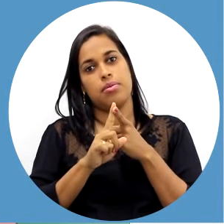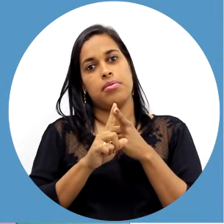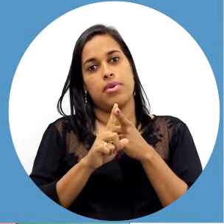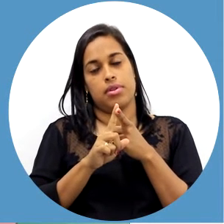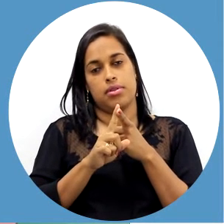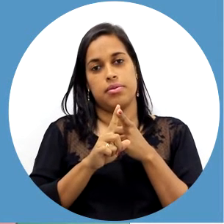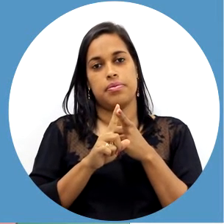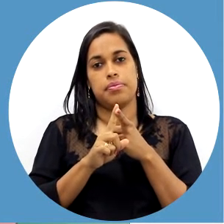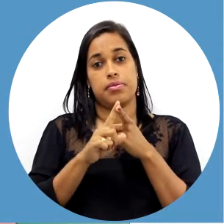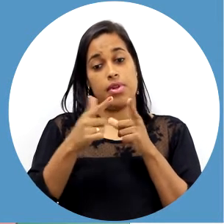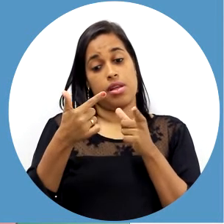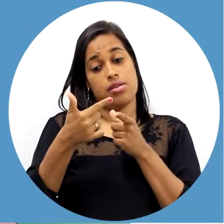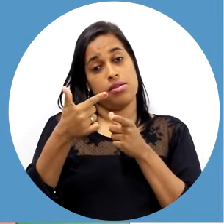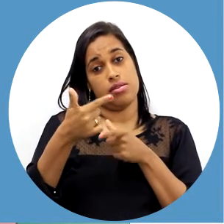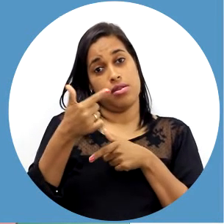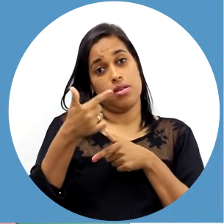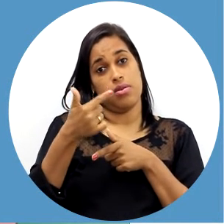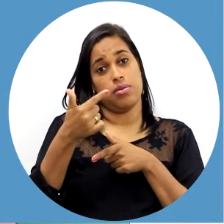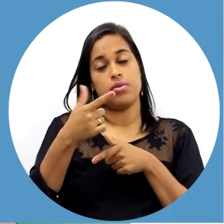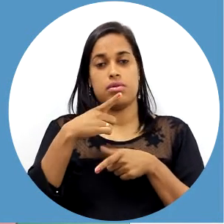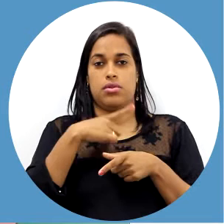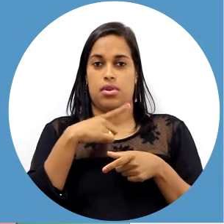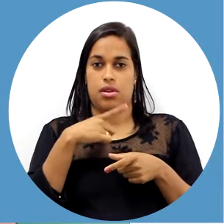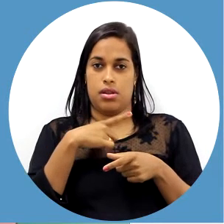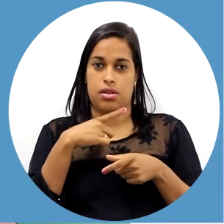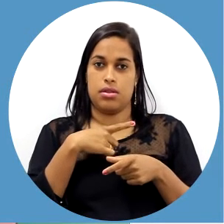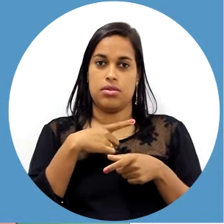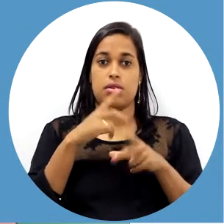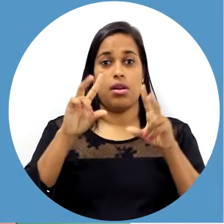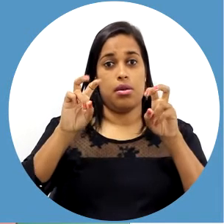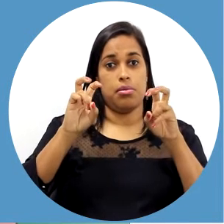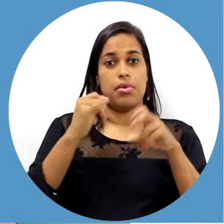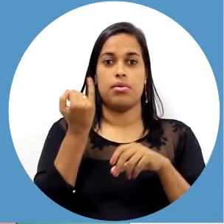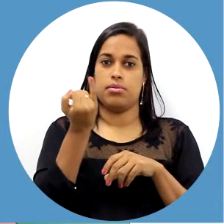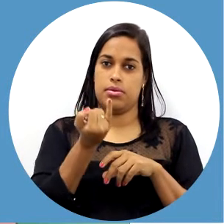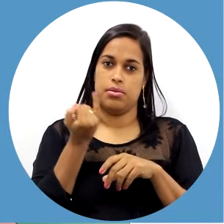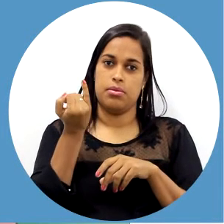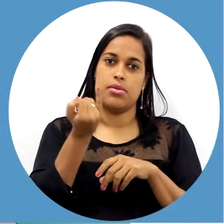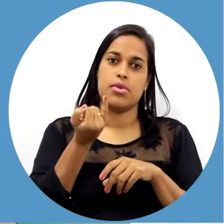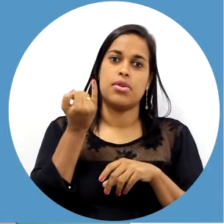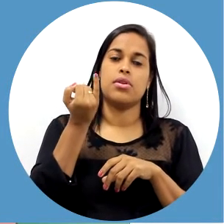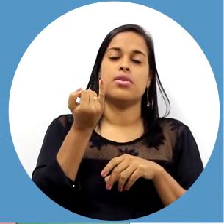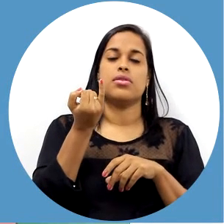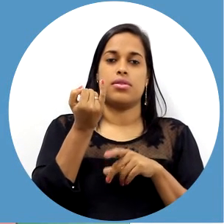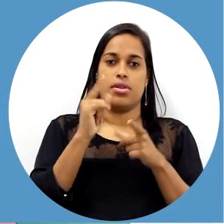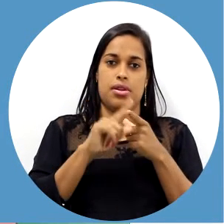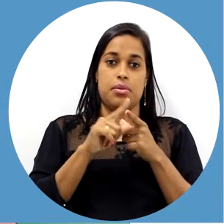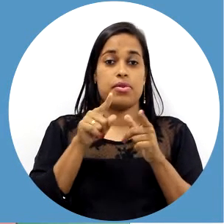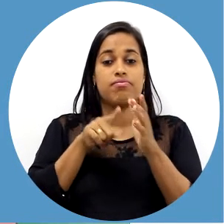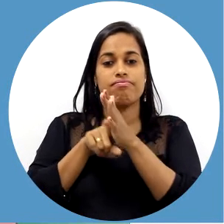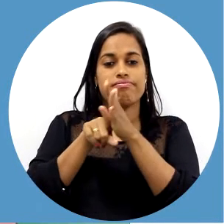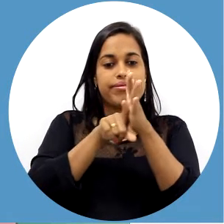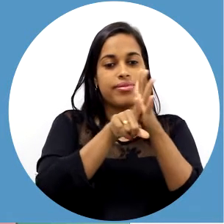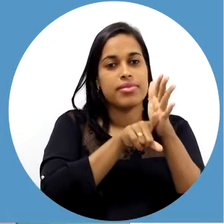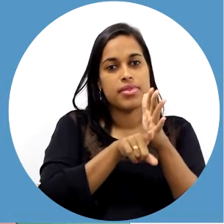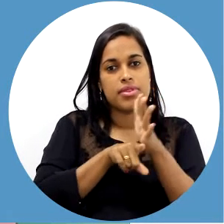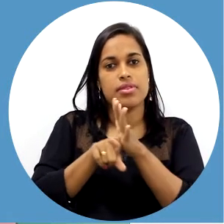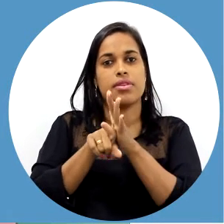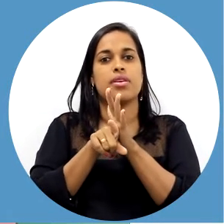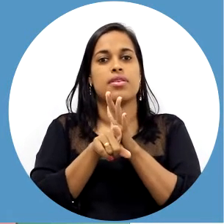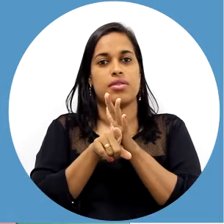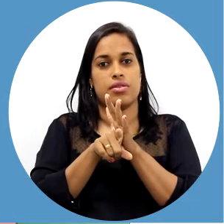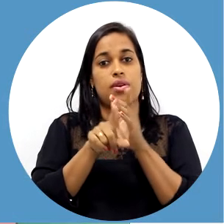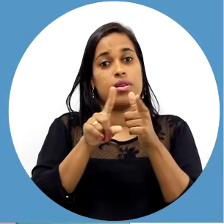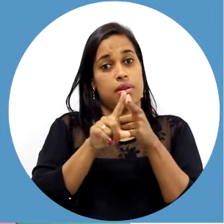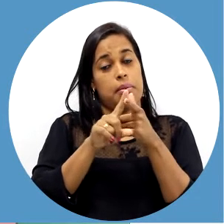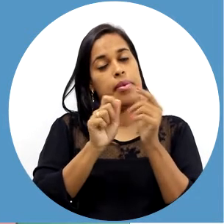refere ao meio físico. A segunda camada tem um item que a gente mexeu na nossa primeira aula, o endereço MAC, que você pesquisou aí